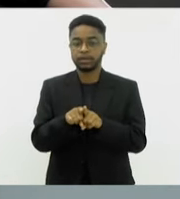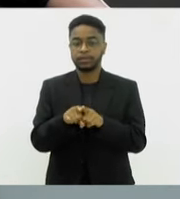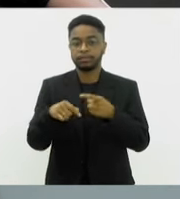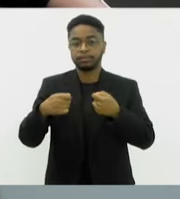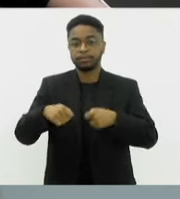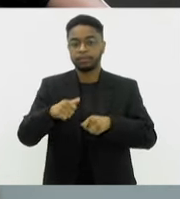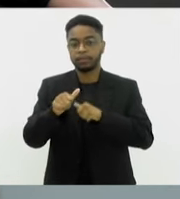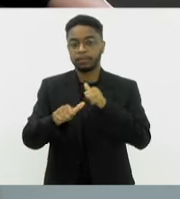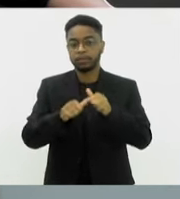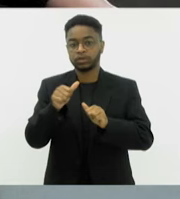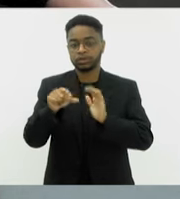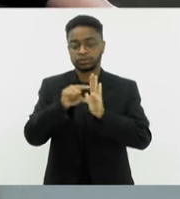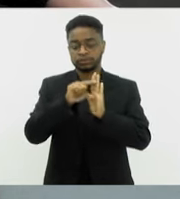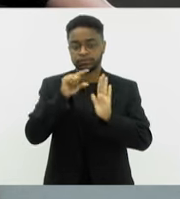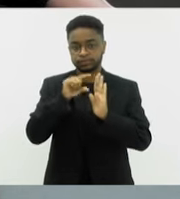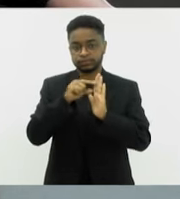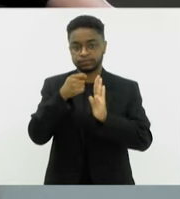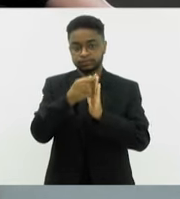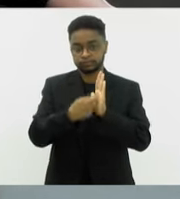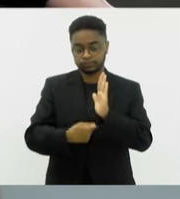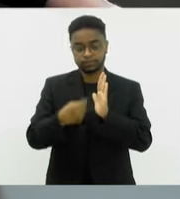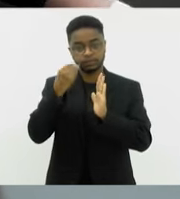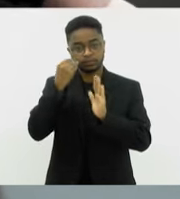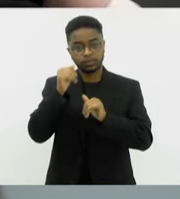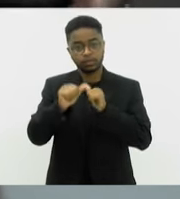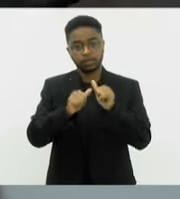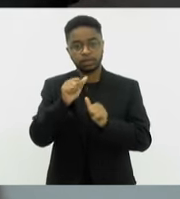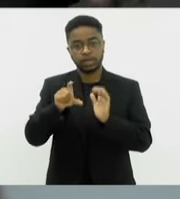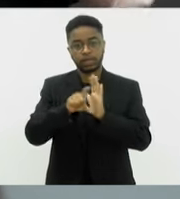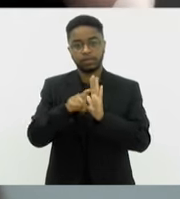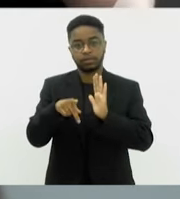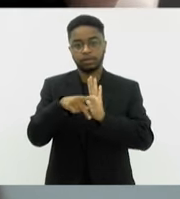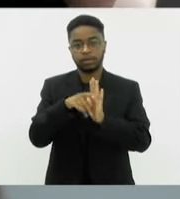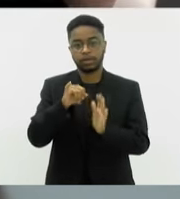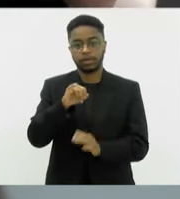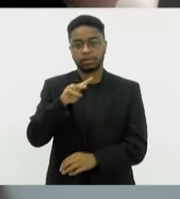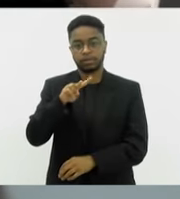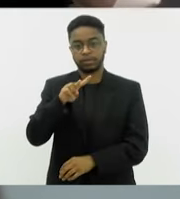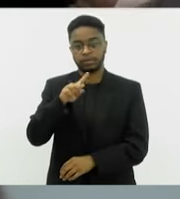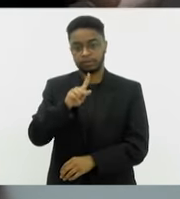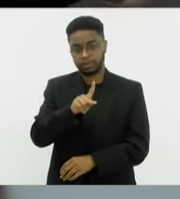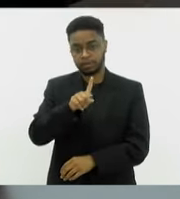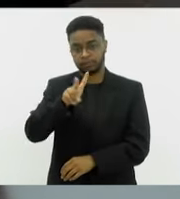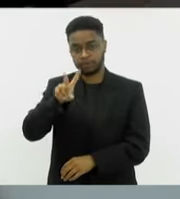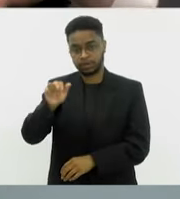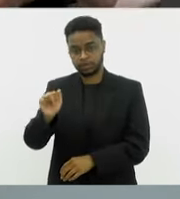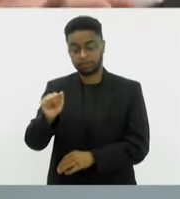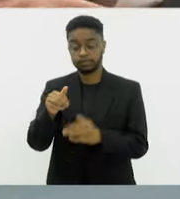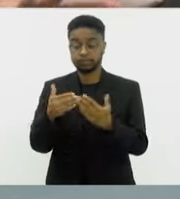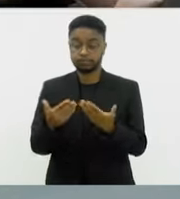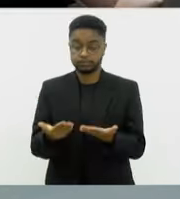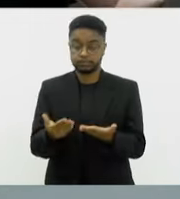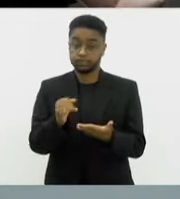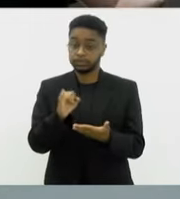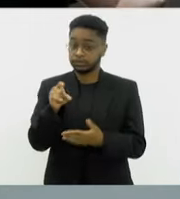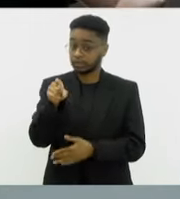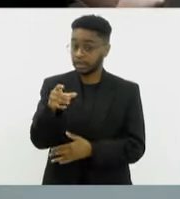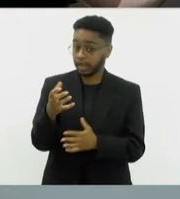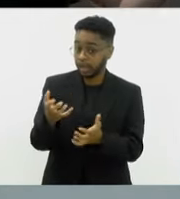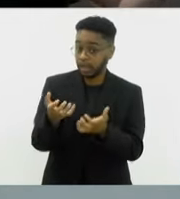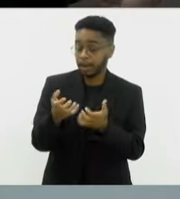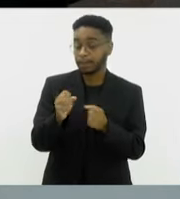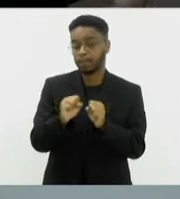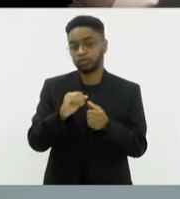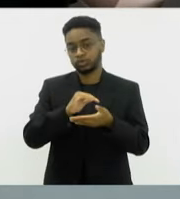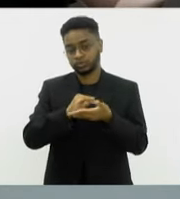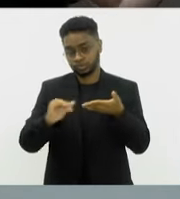mudar a ementa para alterar a lei do IPVA. Nesse sentido, se Vossa Excelência quiser, pode retirar